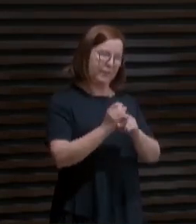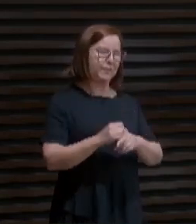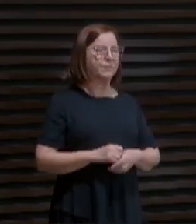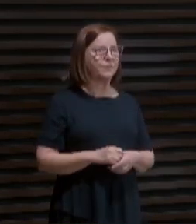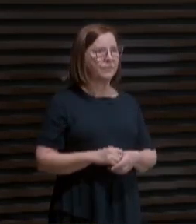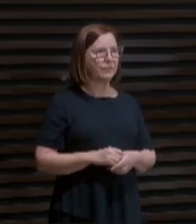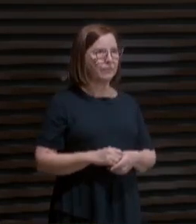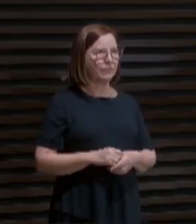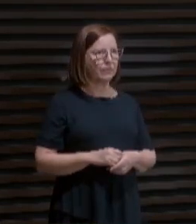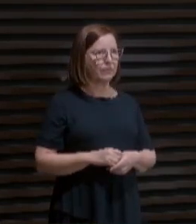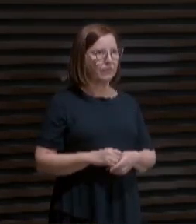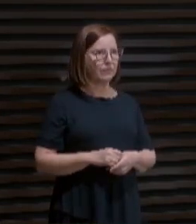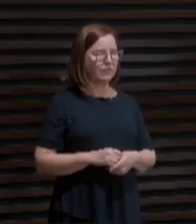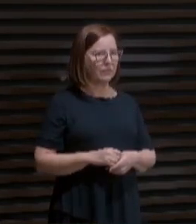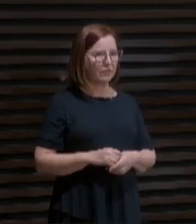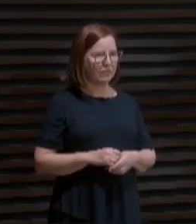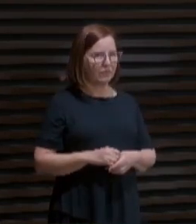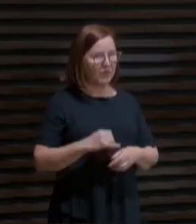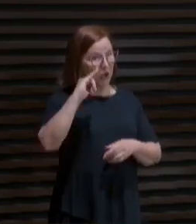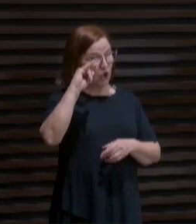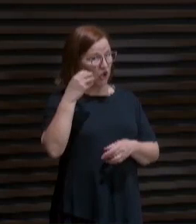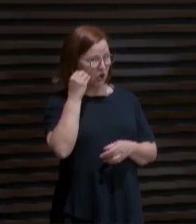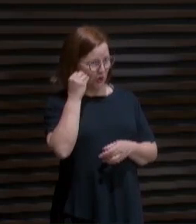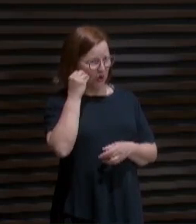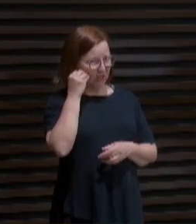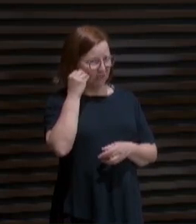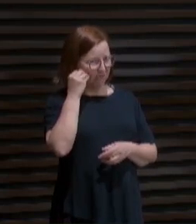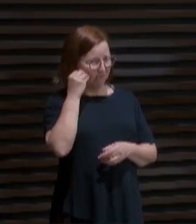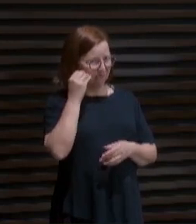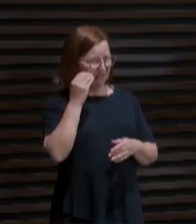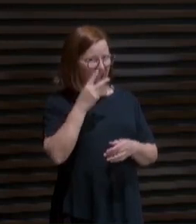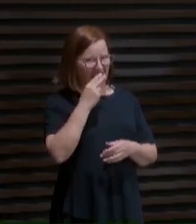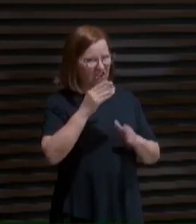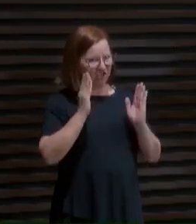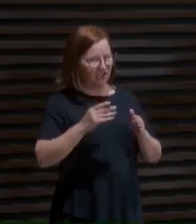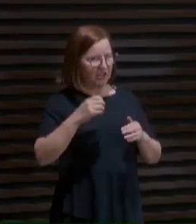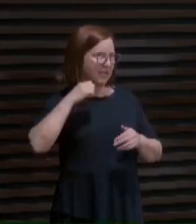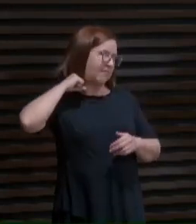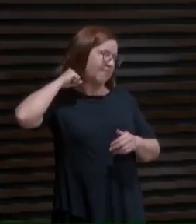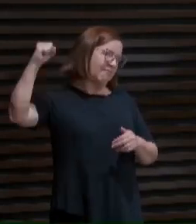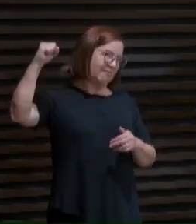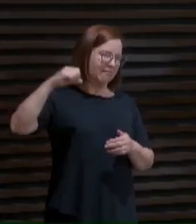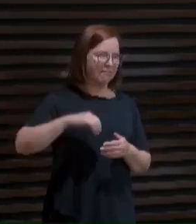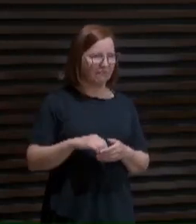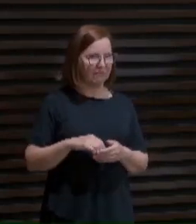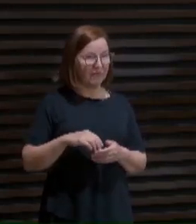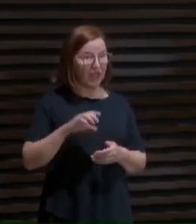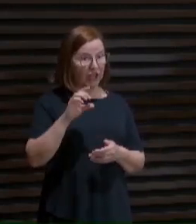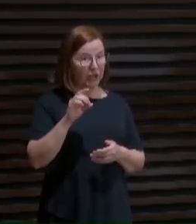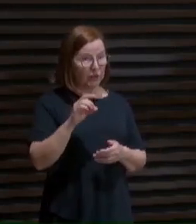Judas provavelmente já tivesse se enforcado. E só os 10 estavam lá